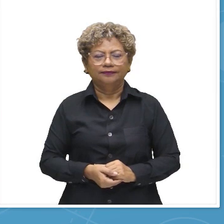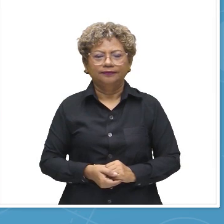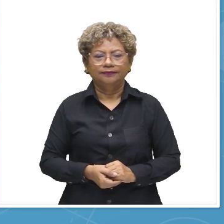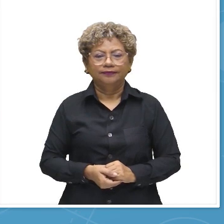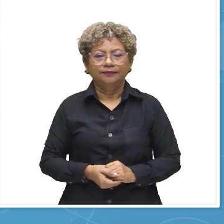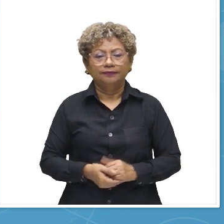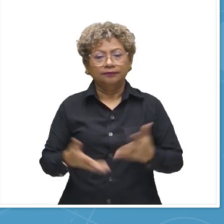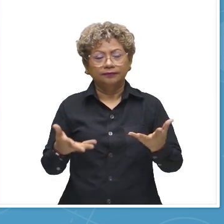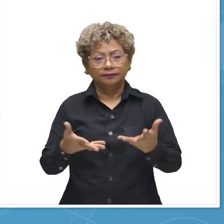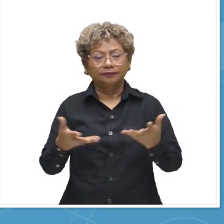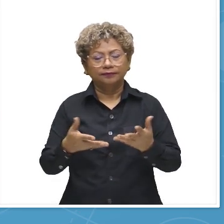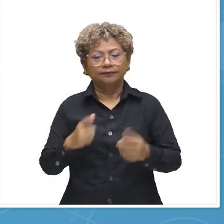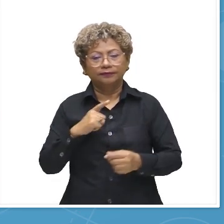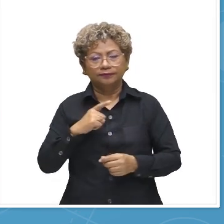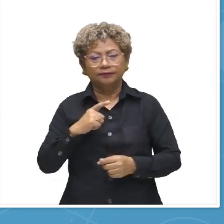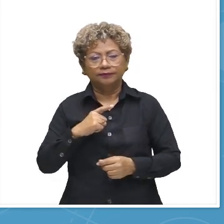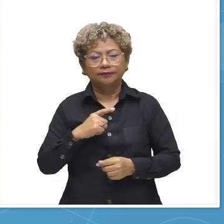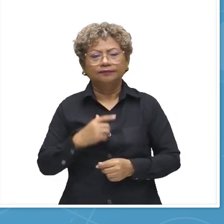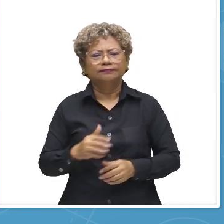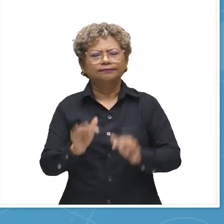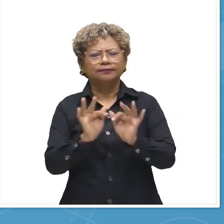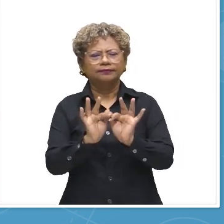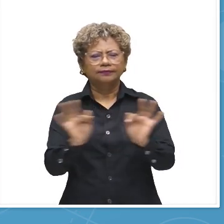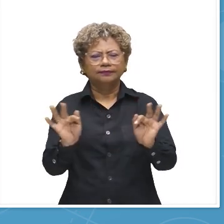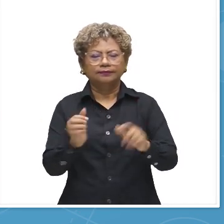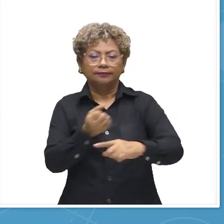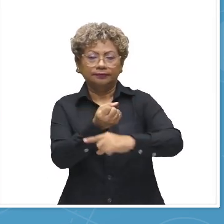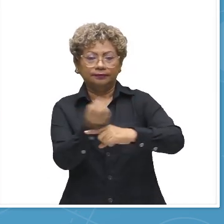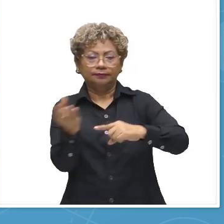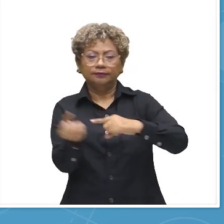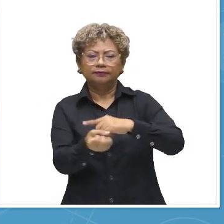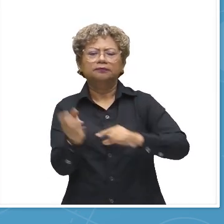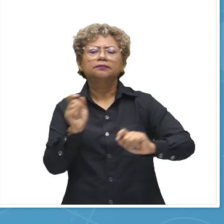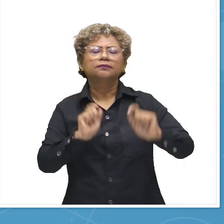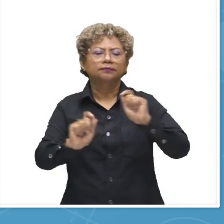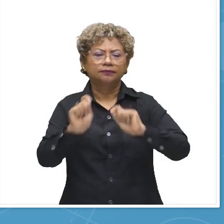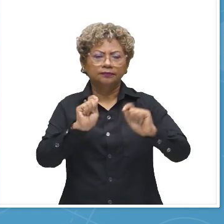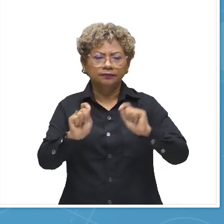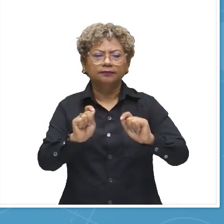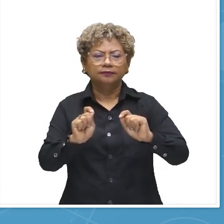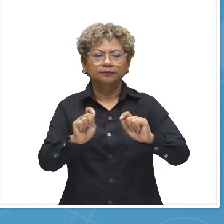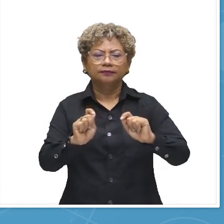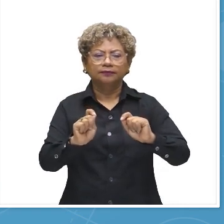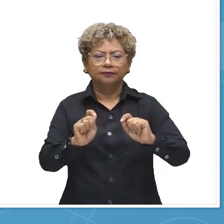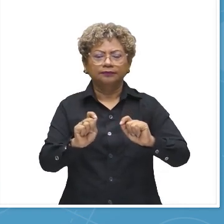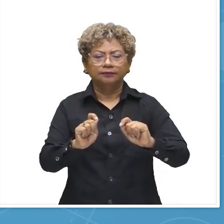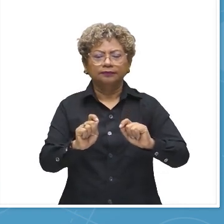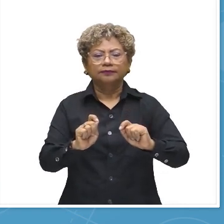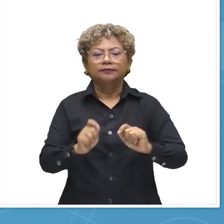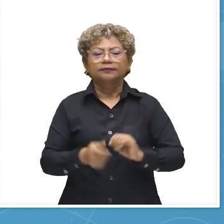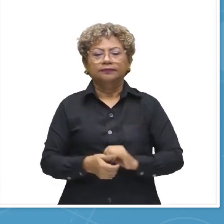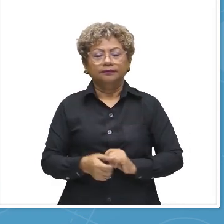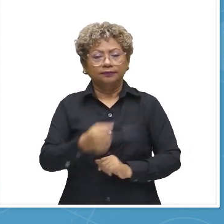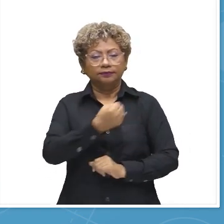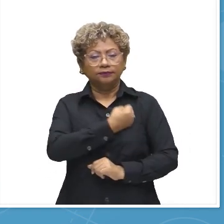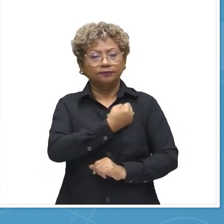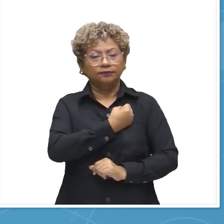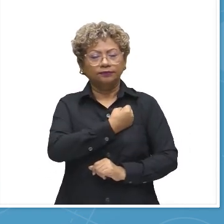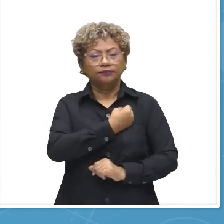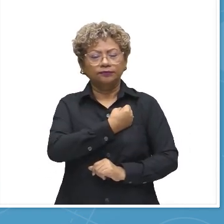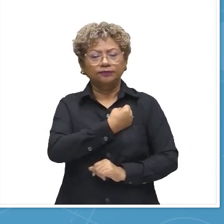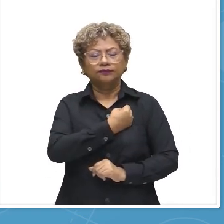a simplificação de frações. Então, o que é a simplificação de frações? É um procedimento para deixar os números,